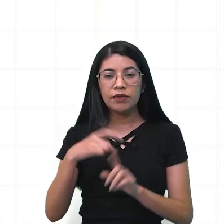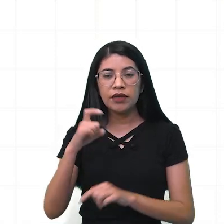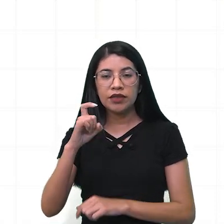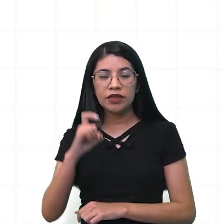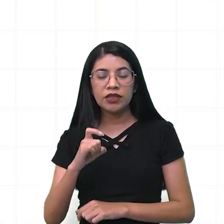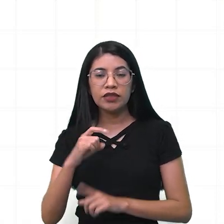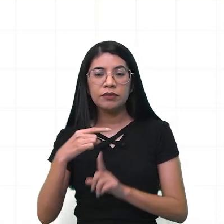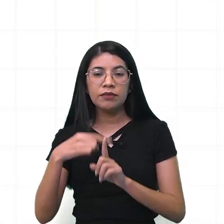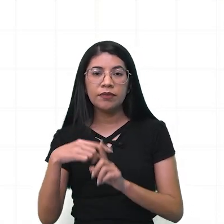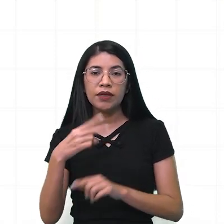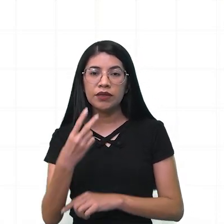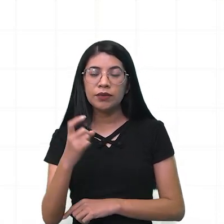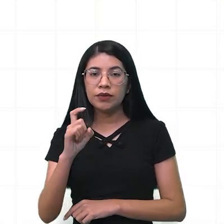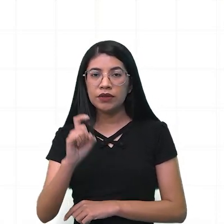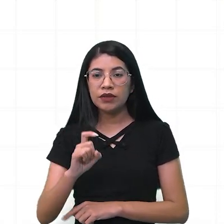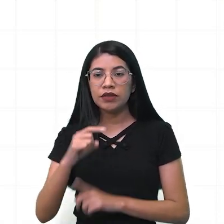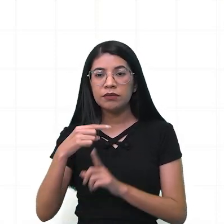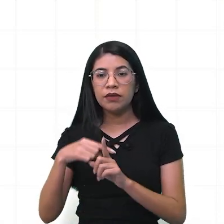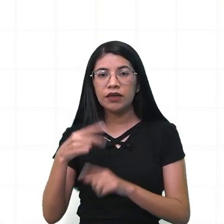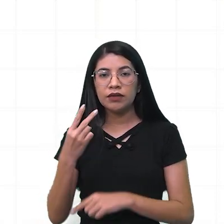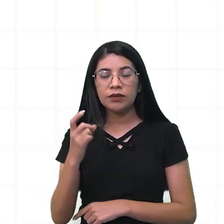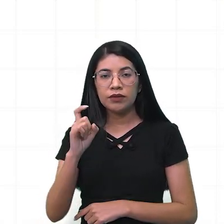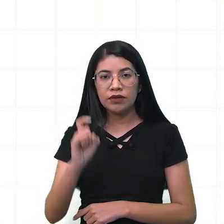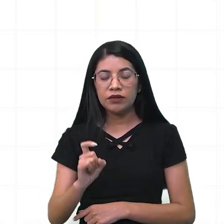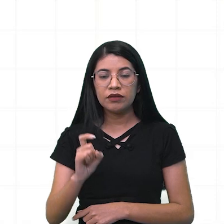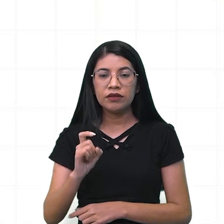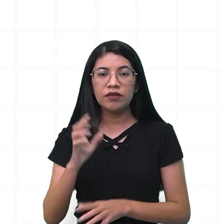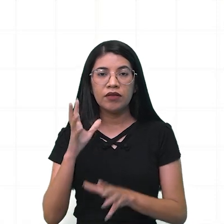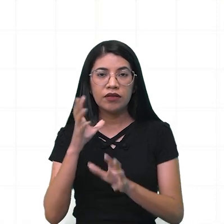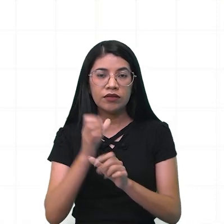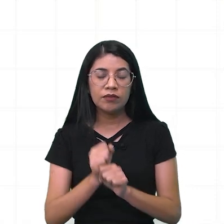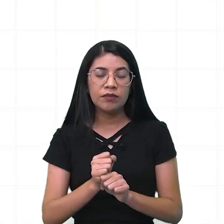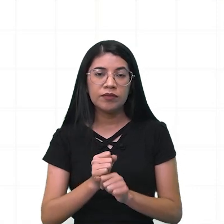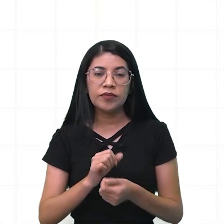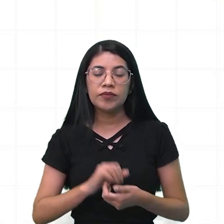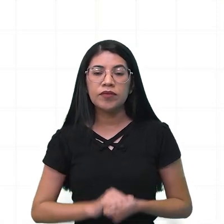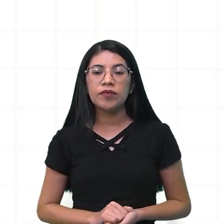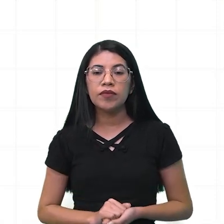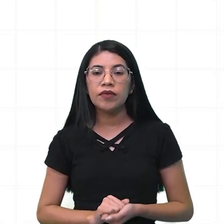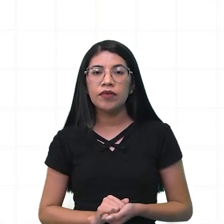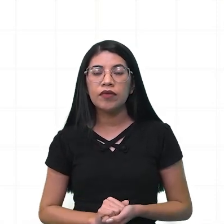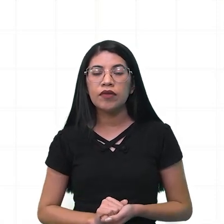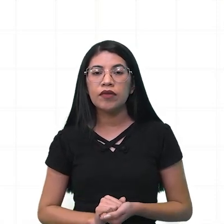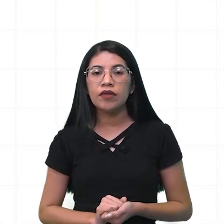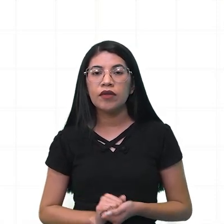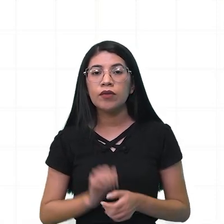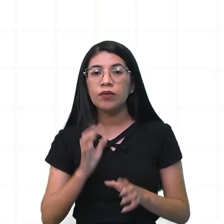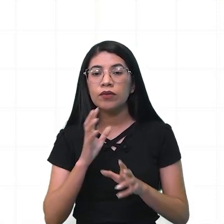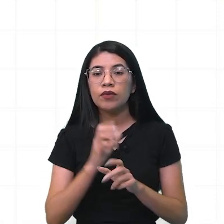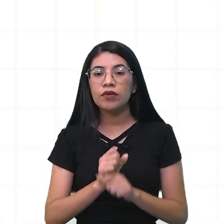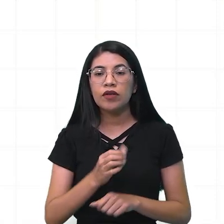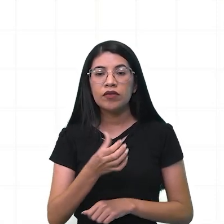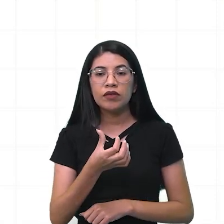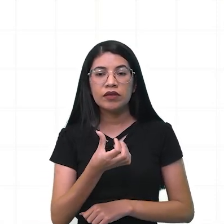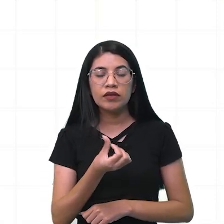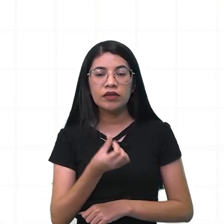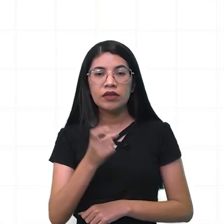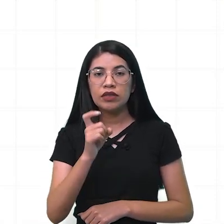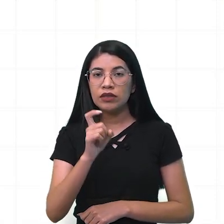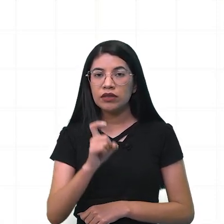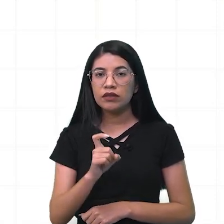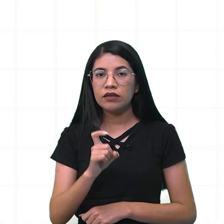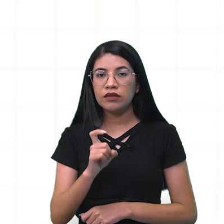esse 2x e esse outro 2x aqui, tá? Então nós temos um total de